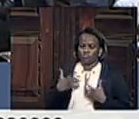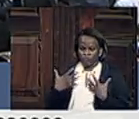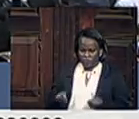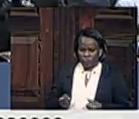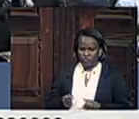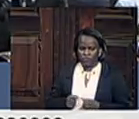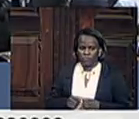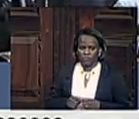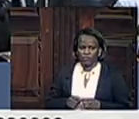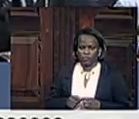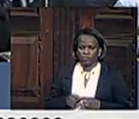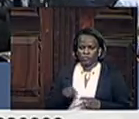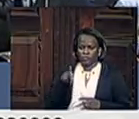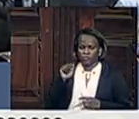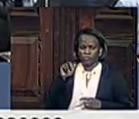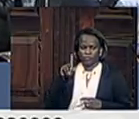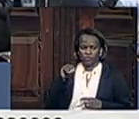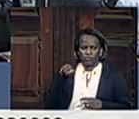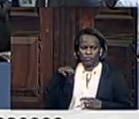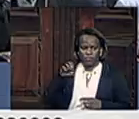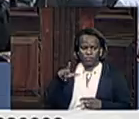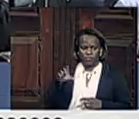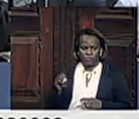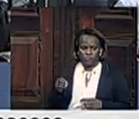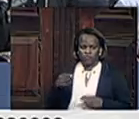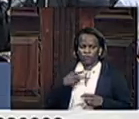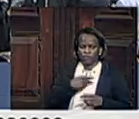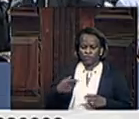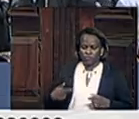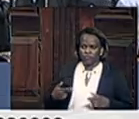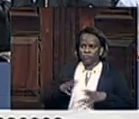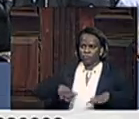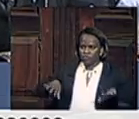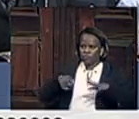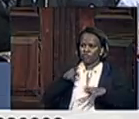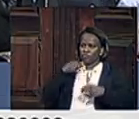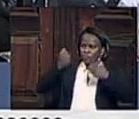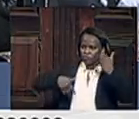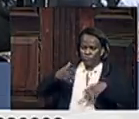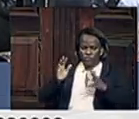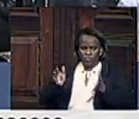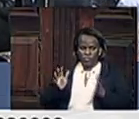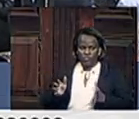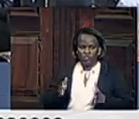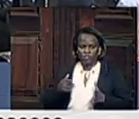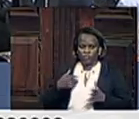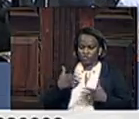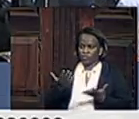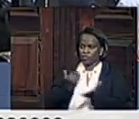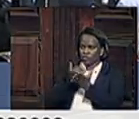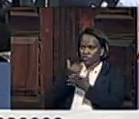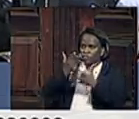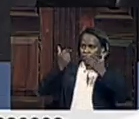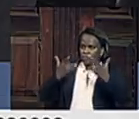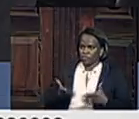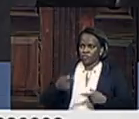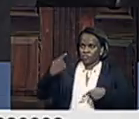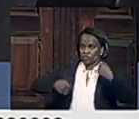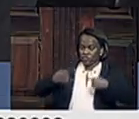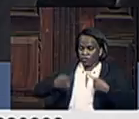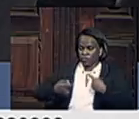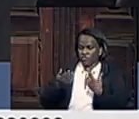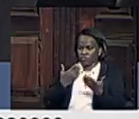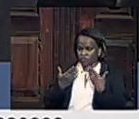Favorável. Deputado Paulo Melo. Senhor presidente, pelos mesmos arrazoados, queria apenas frisar que a discussão